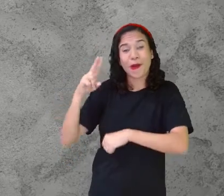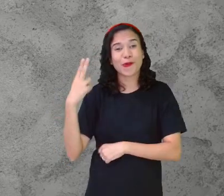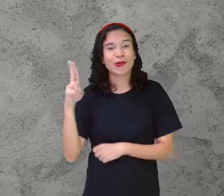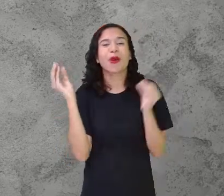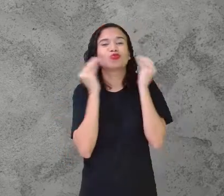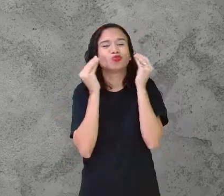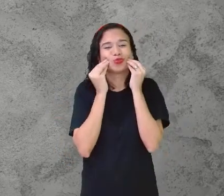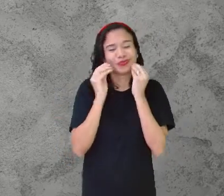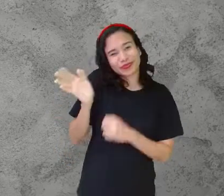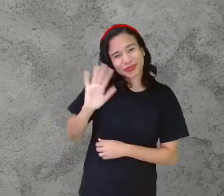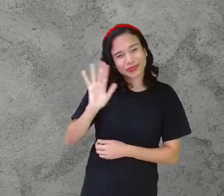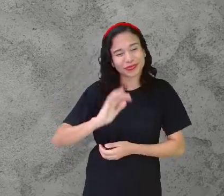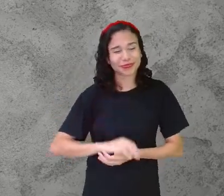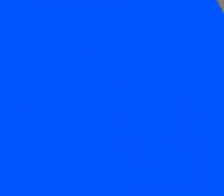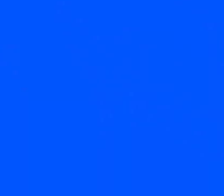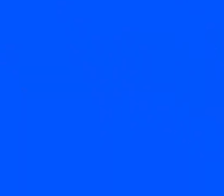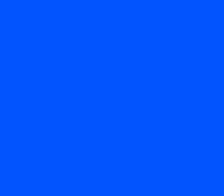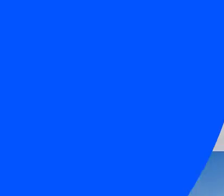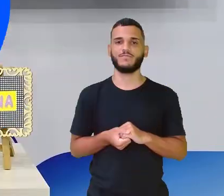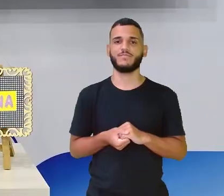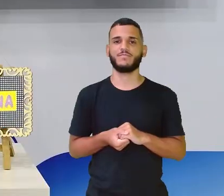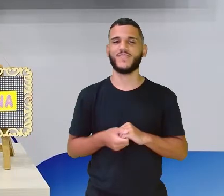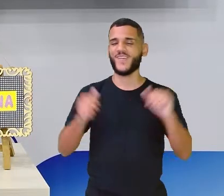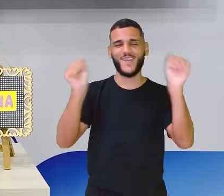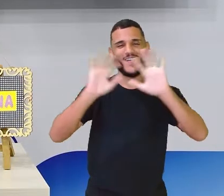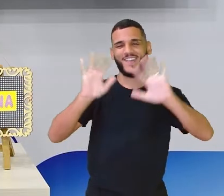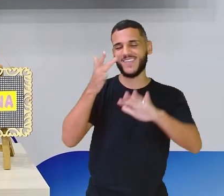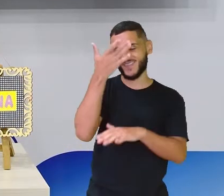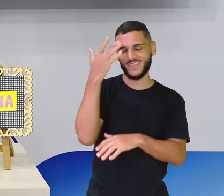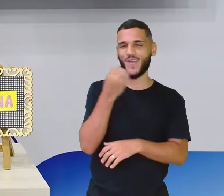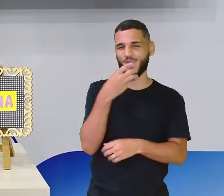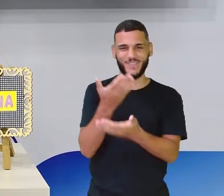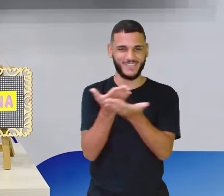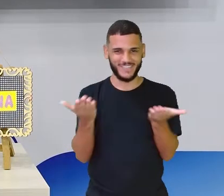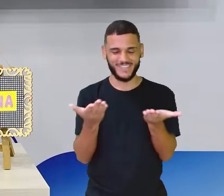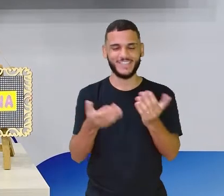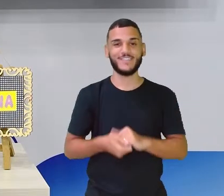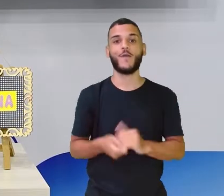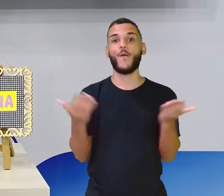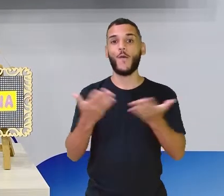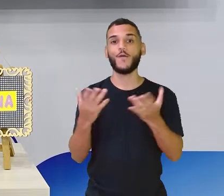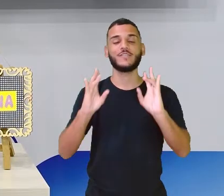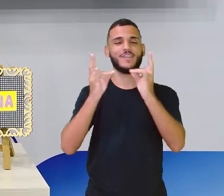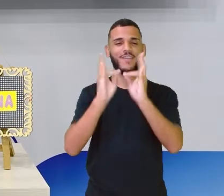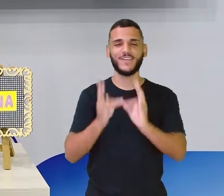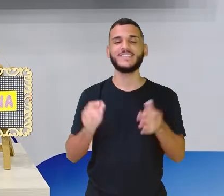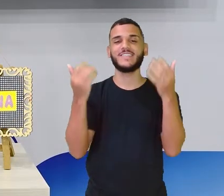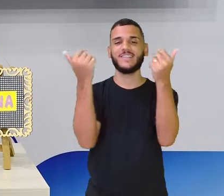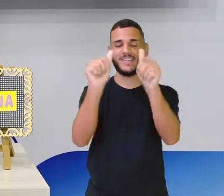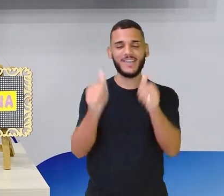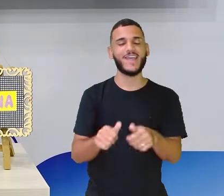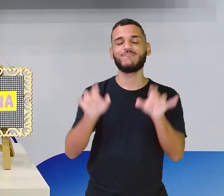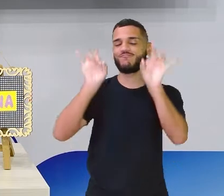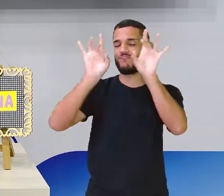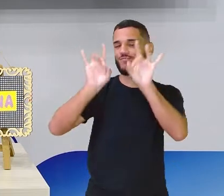Um beijo e até a próxima! Olá, turminha, tudo bem com vocês? A nossa oficina de arte de hoje ela é muito